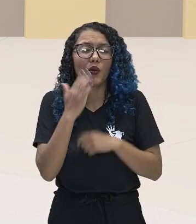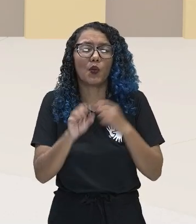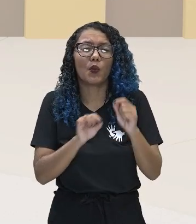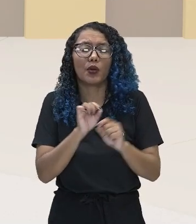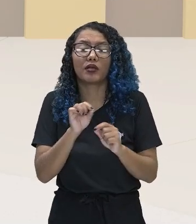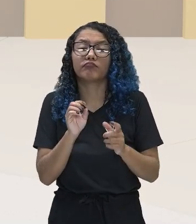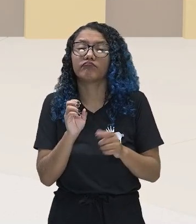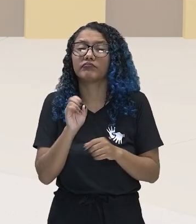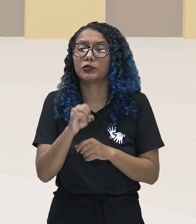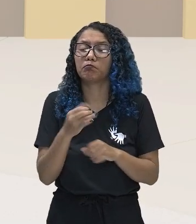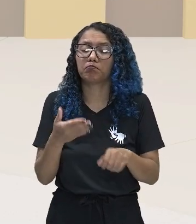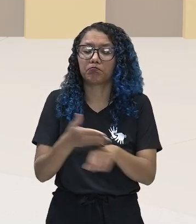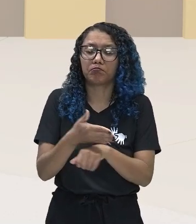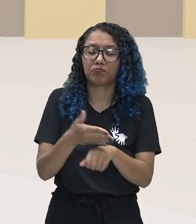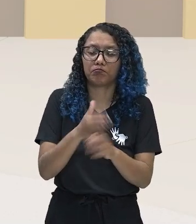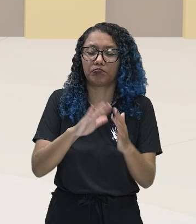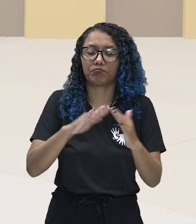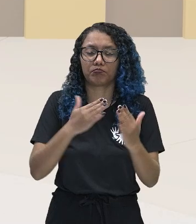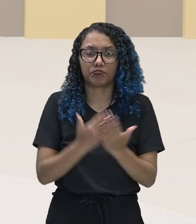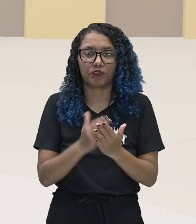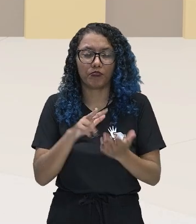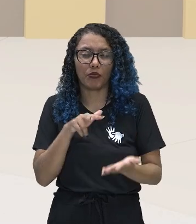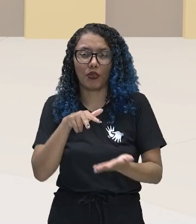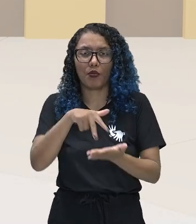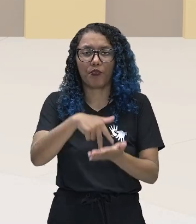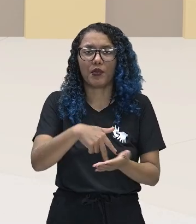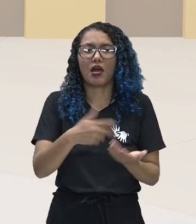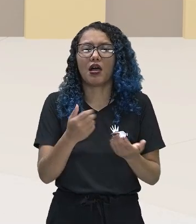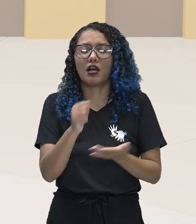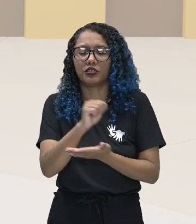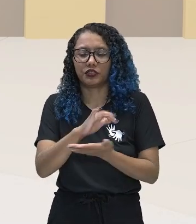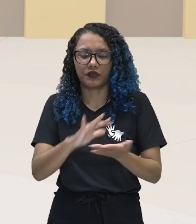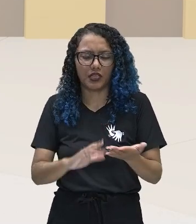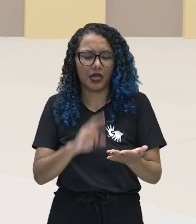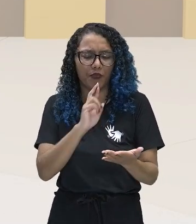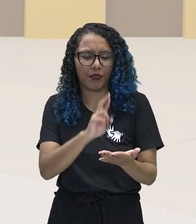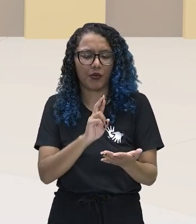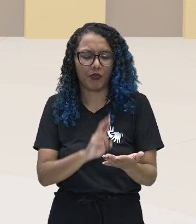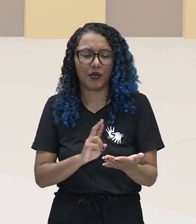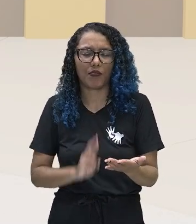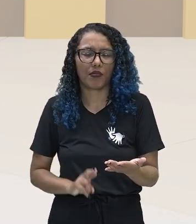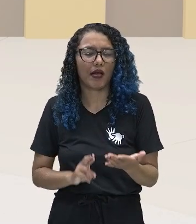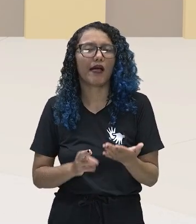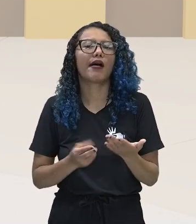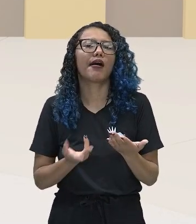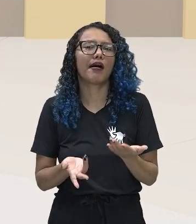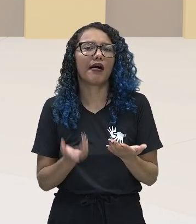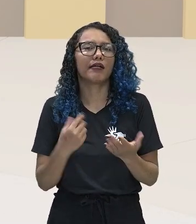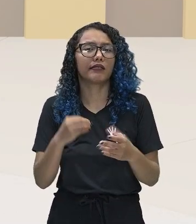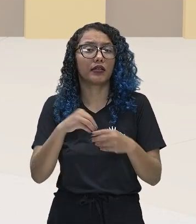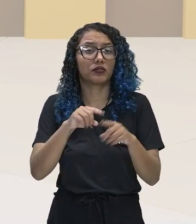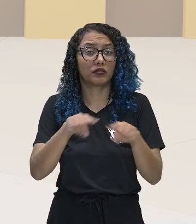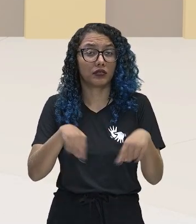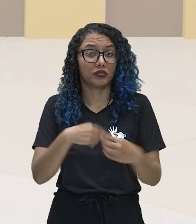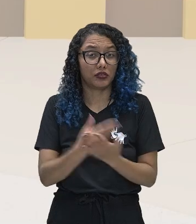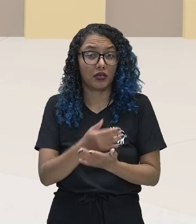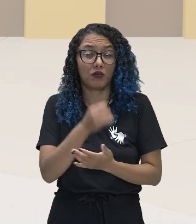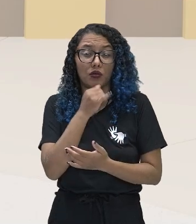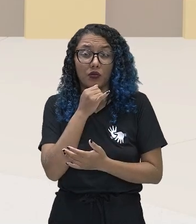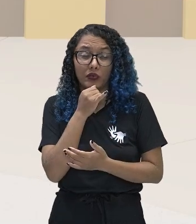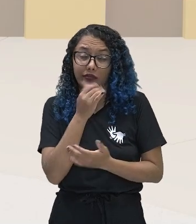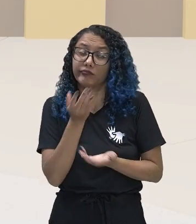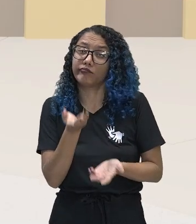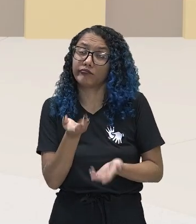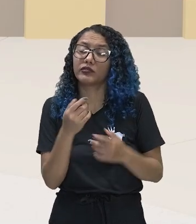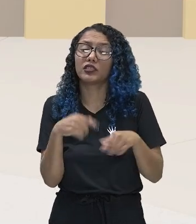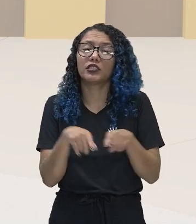né, ser protagonista, fazer as atividades que são propostas em sala de aula, por exemplo, e desenvolver,